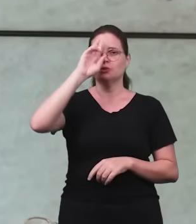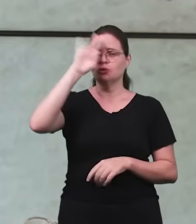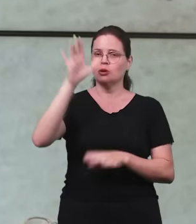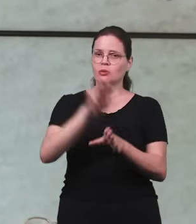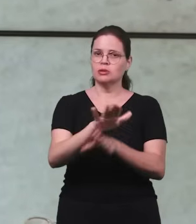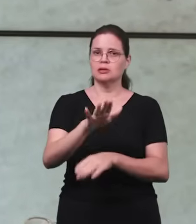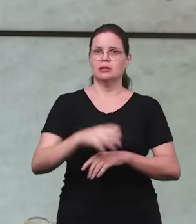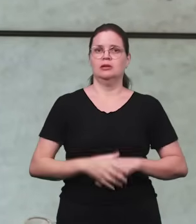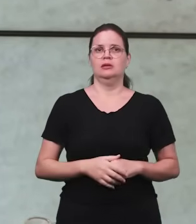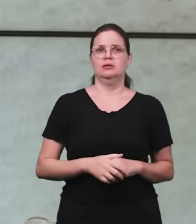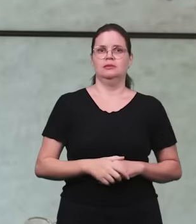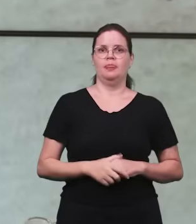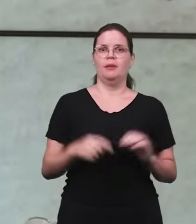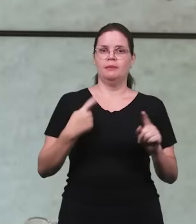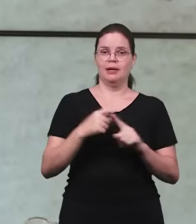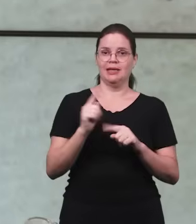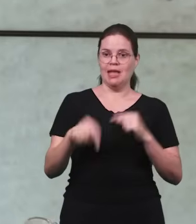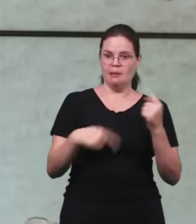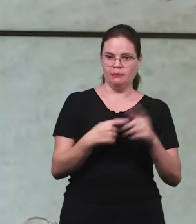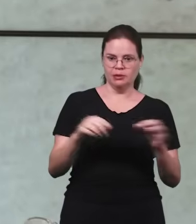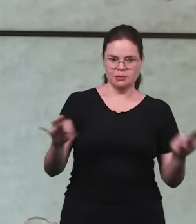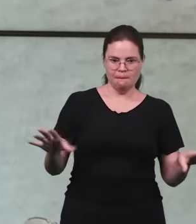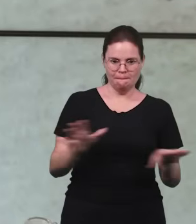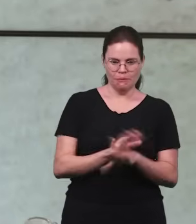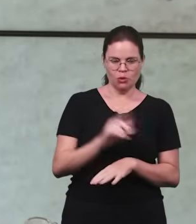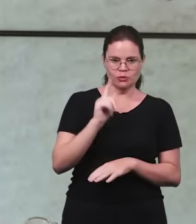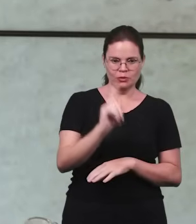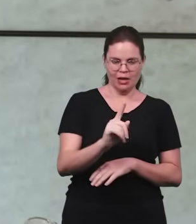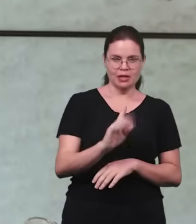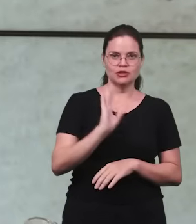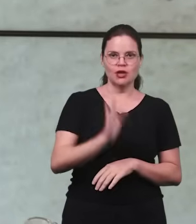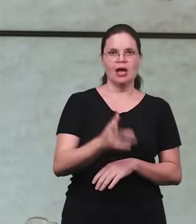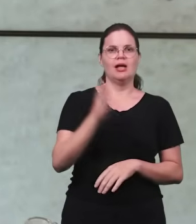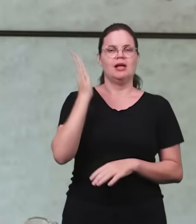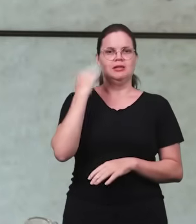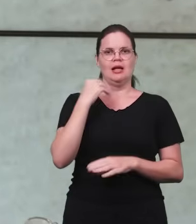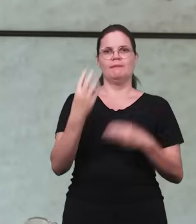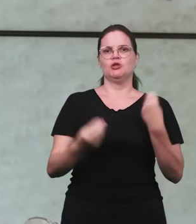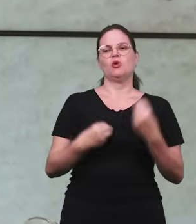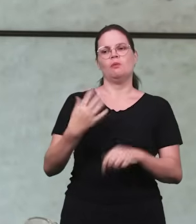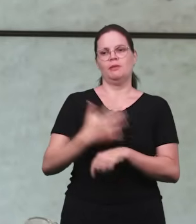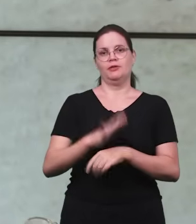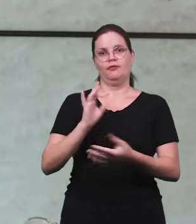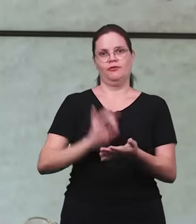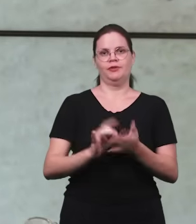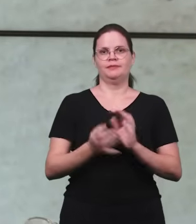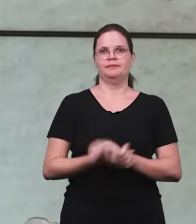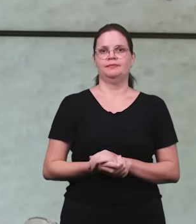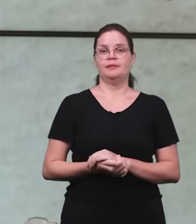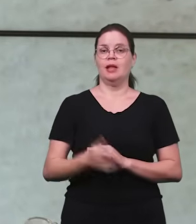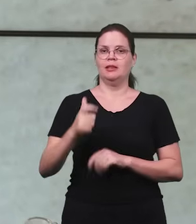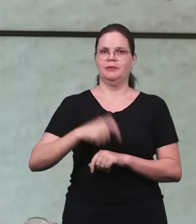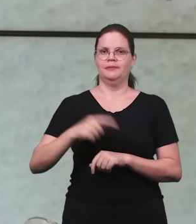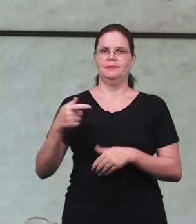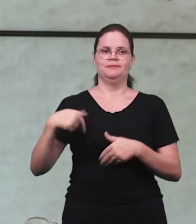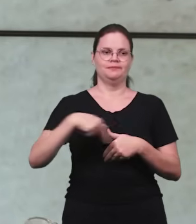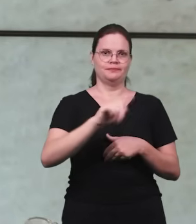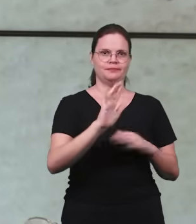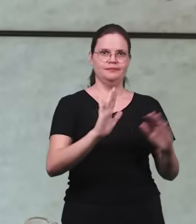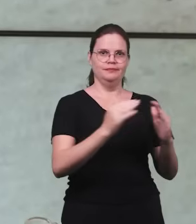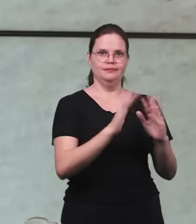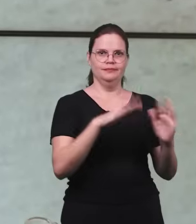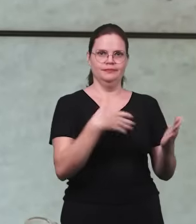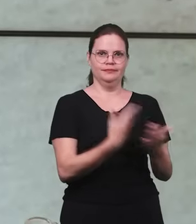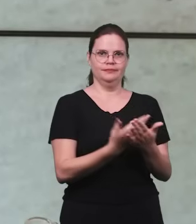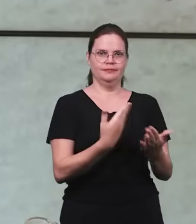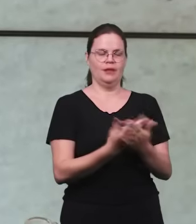a situação, ele está apto para executar aquilo que ele treinou. Então ele vai chegar na escola, ele vai ter uma